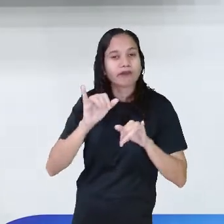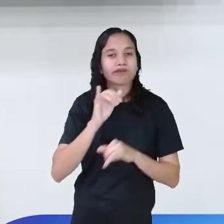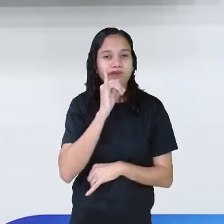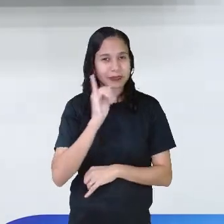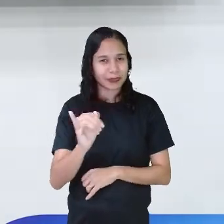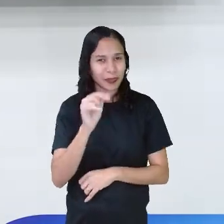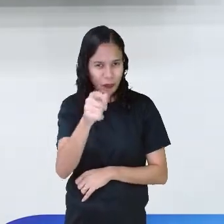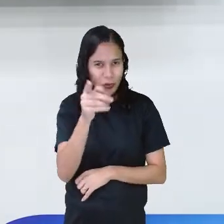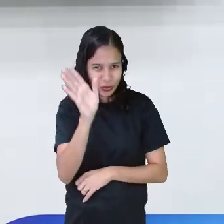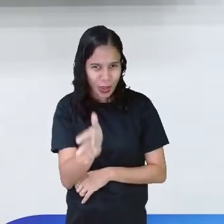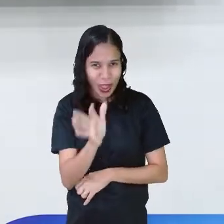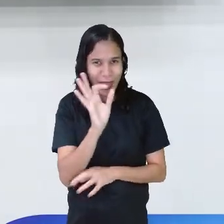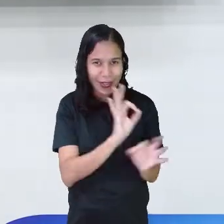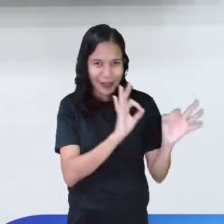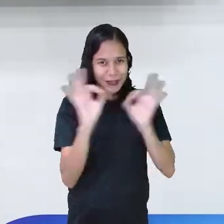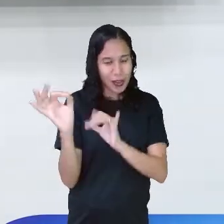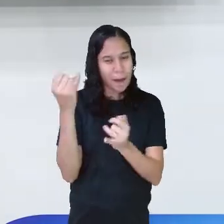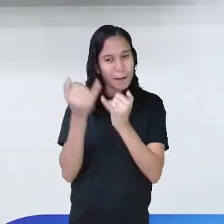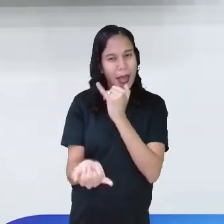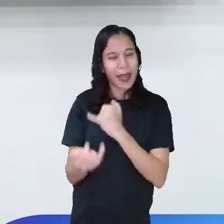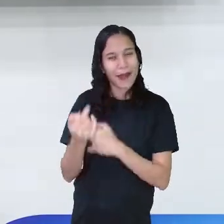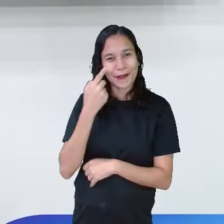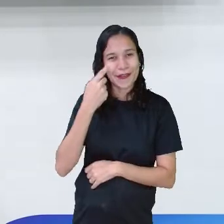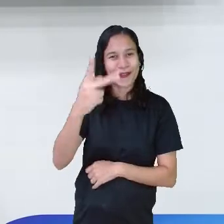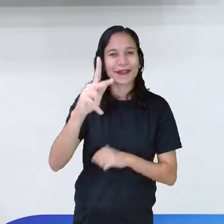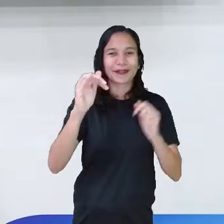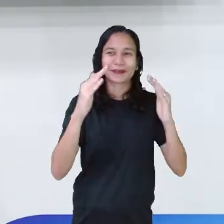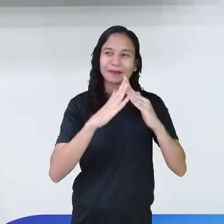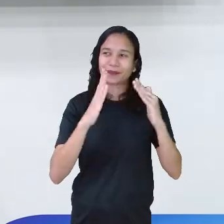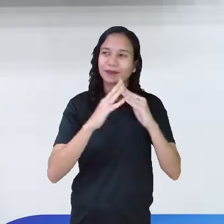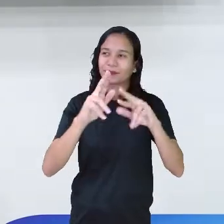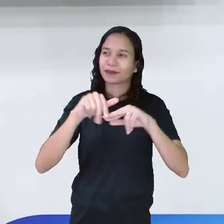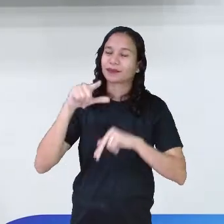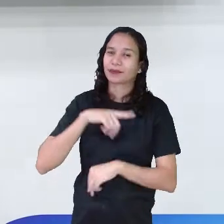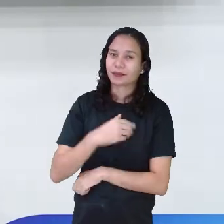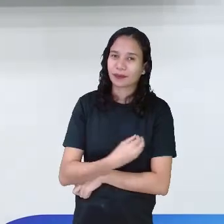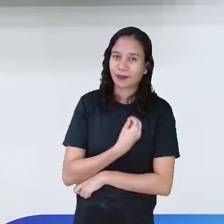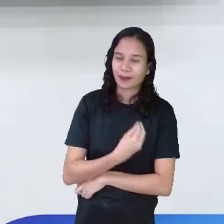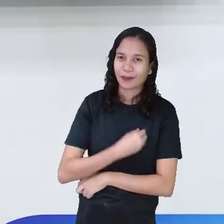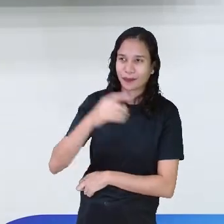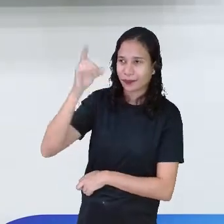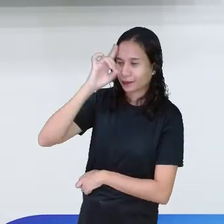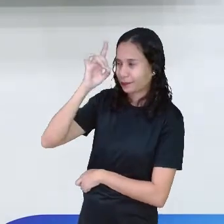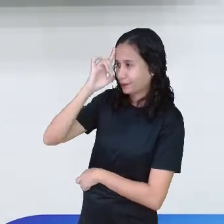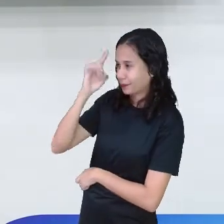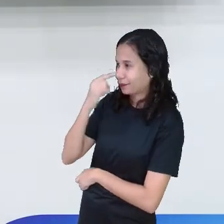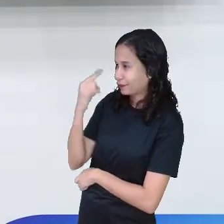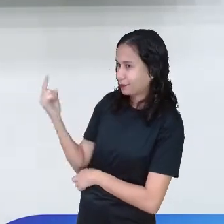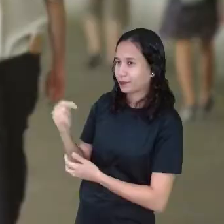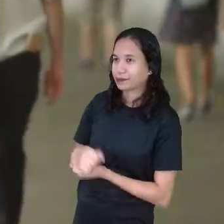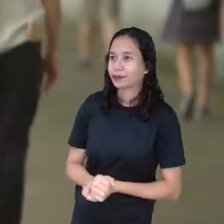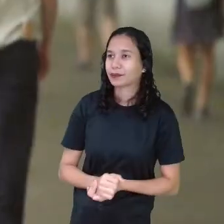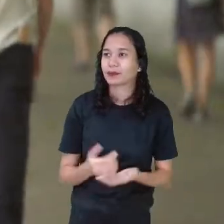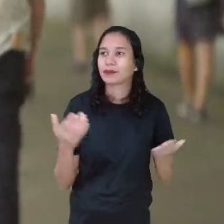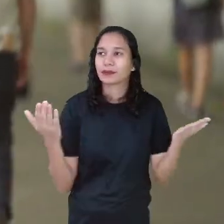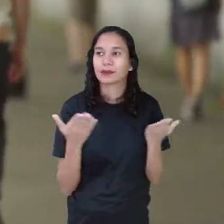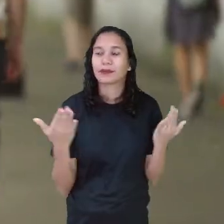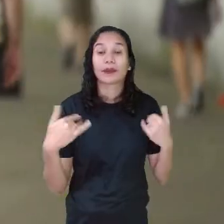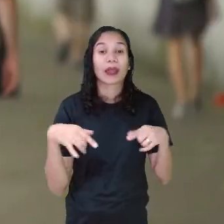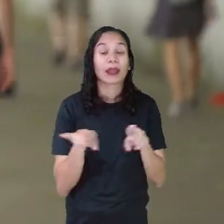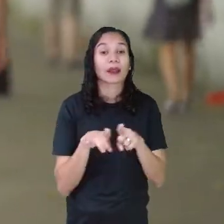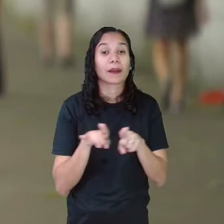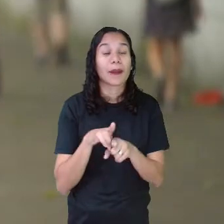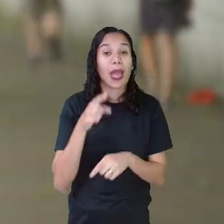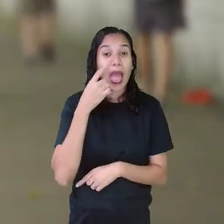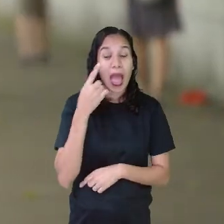já assistiu algo parecido, né? Então, está presente no nosso dia a dia. Temos aí também, ó. Esse